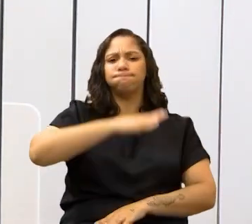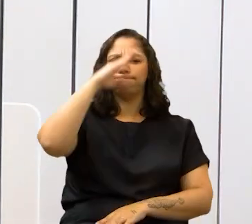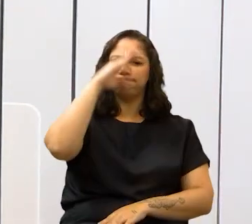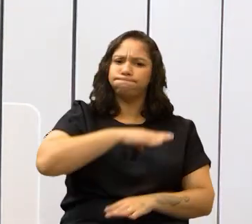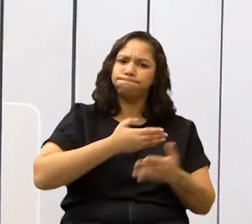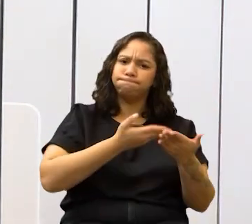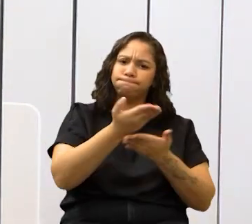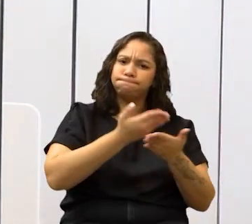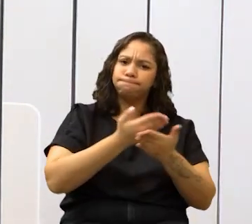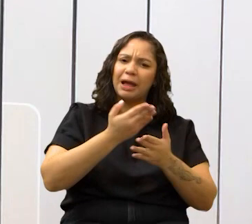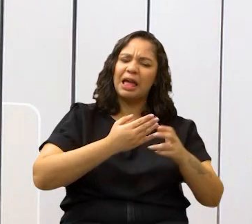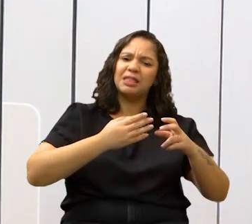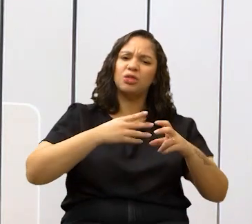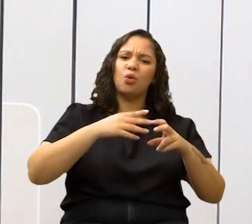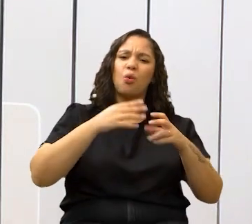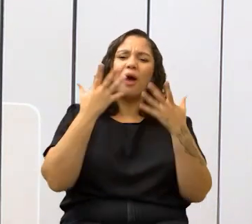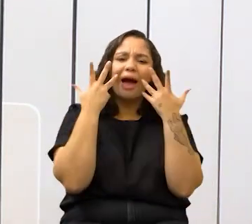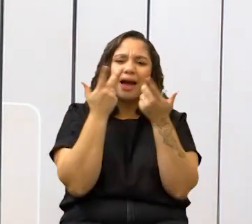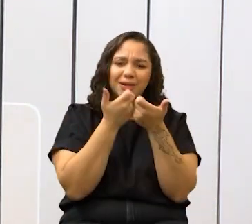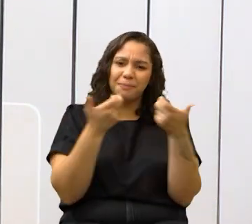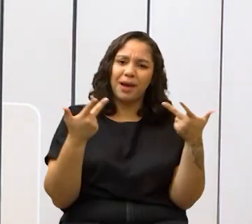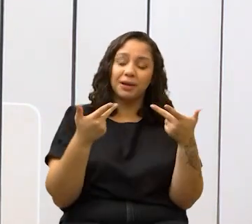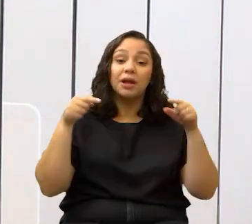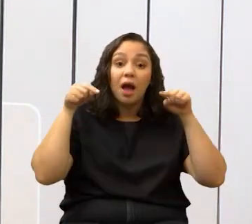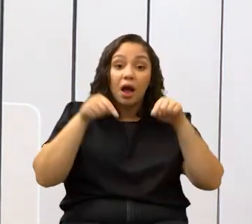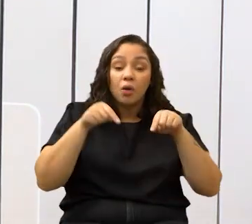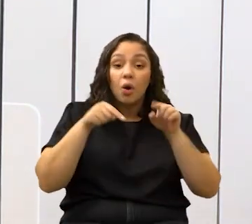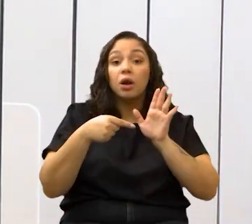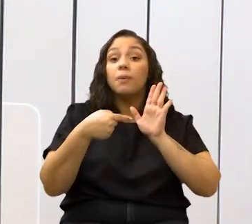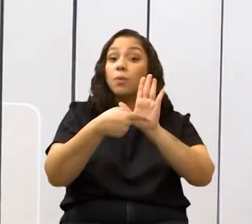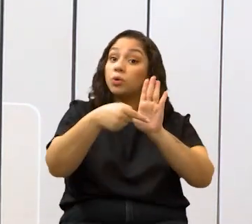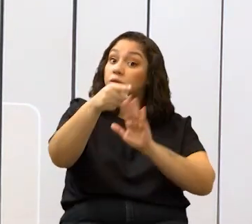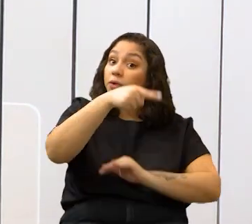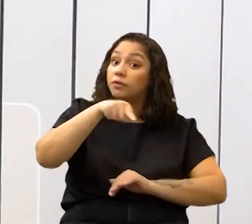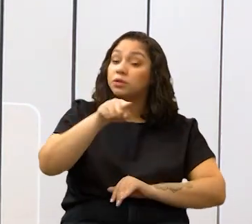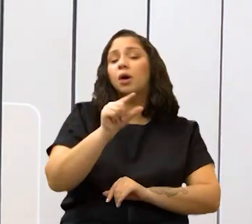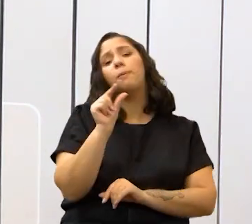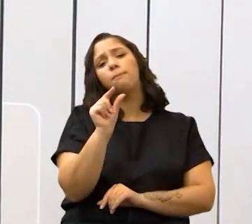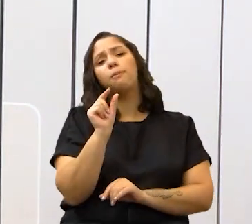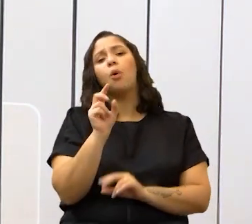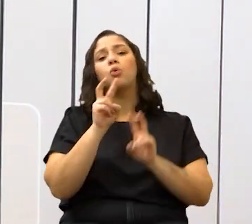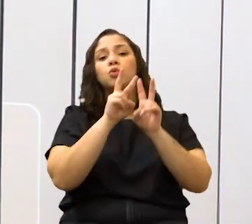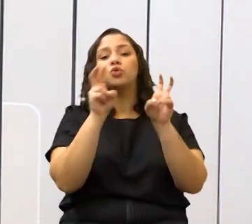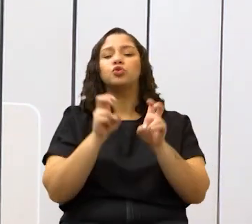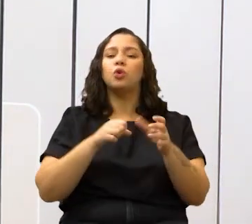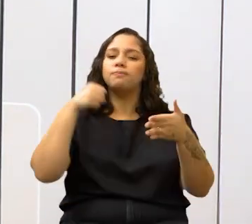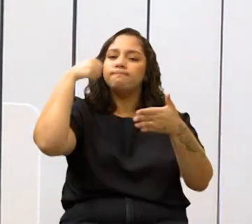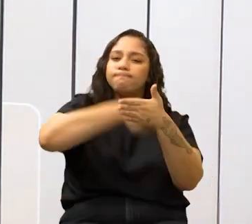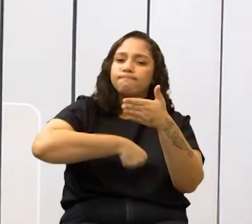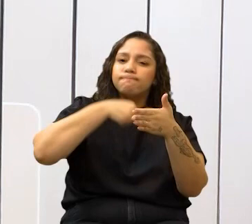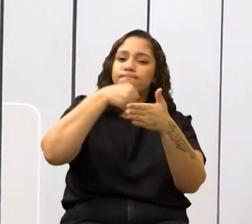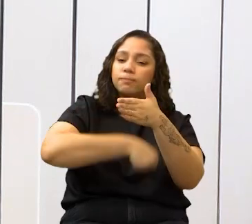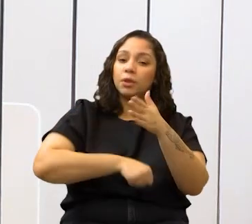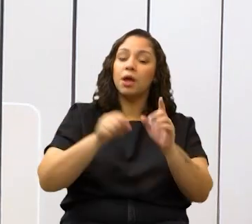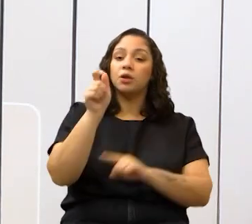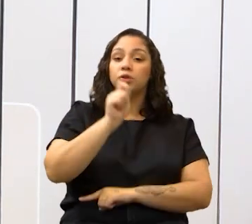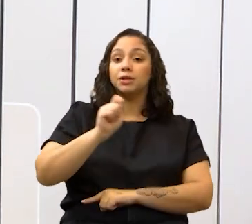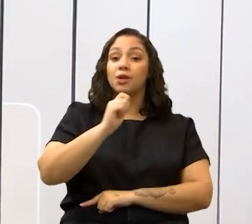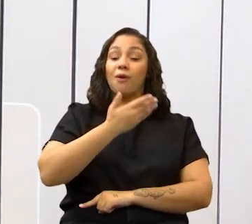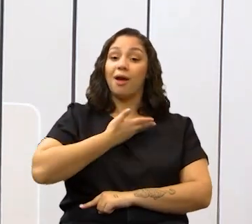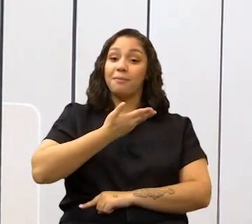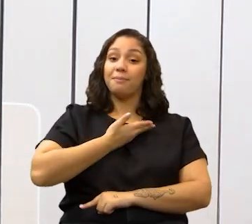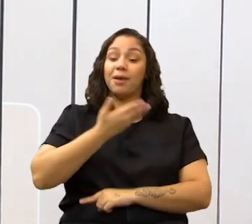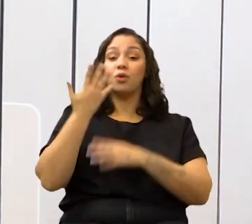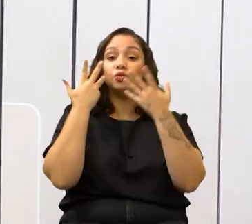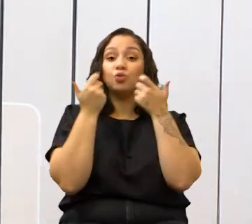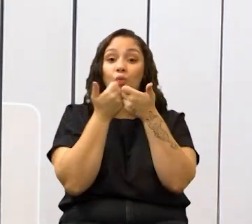crueldade contra os animais. Nesta edição, nós vamos mostrar para você um pouco da luta da Associação Amigos dos Animais